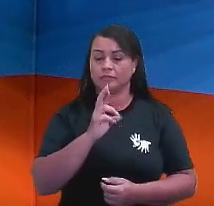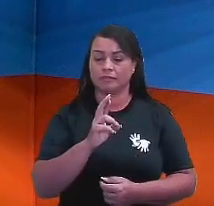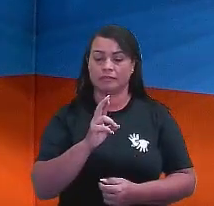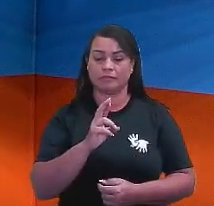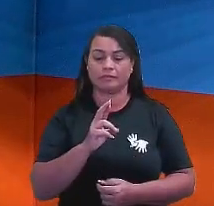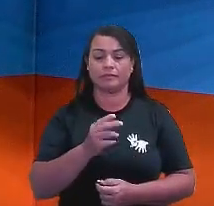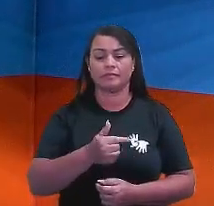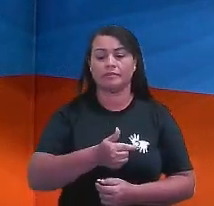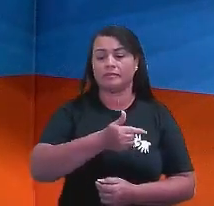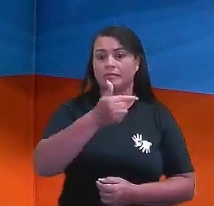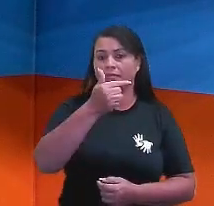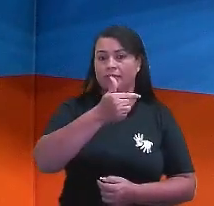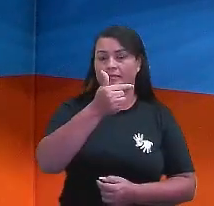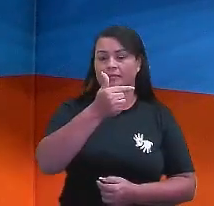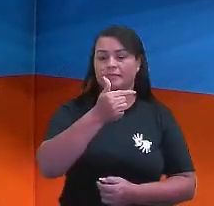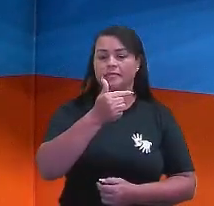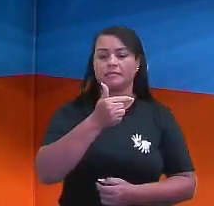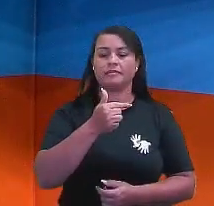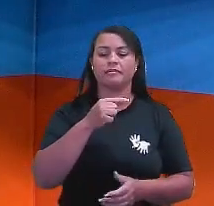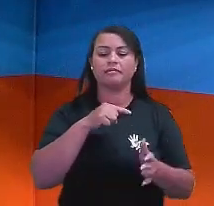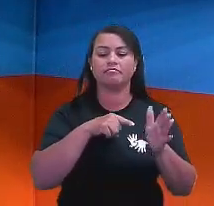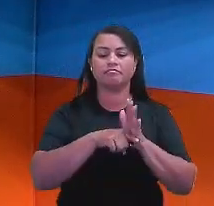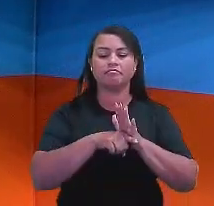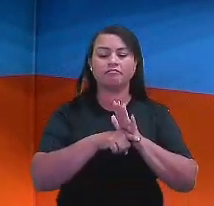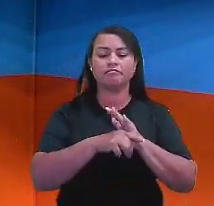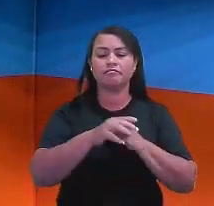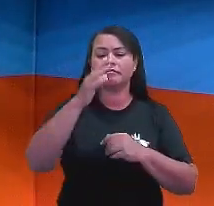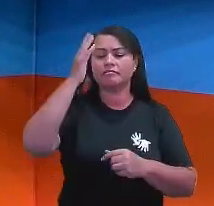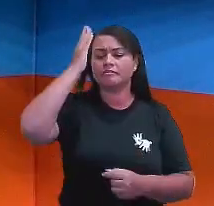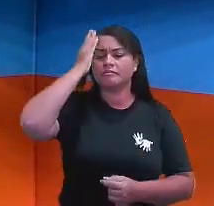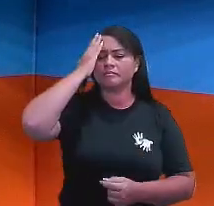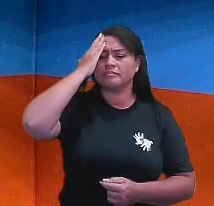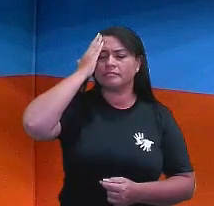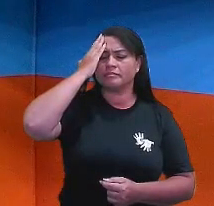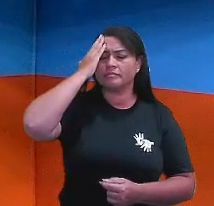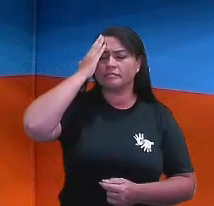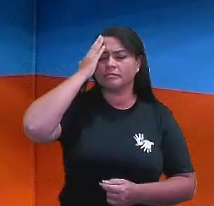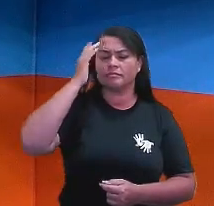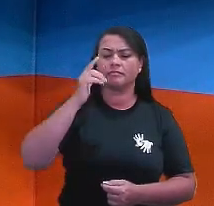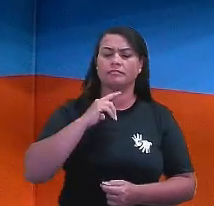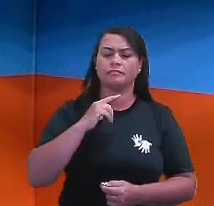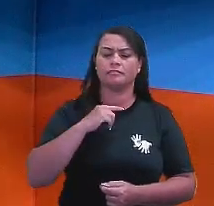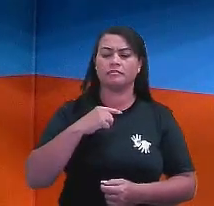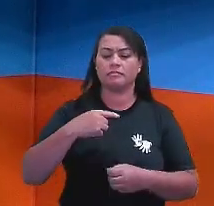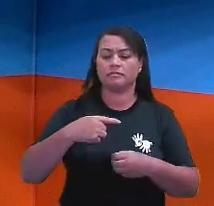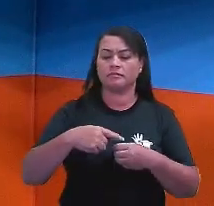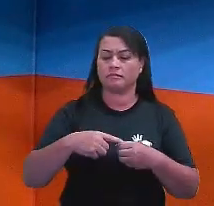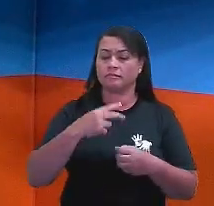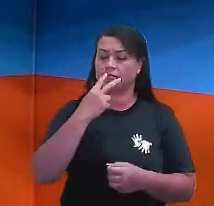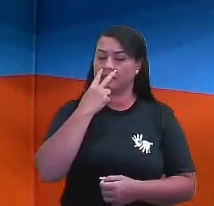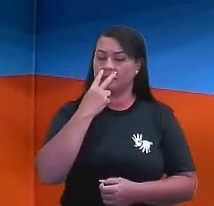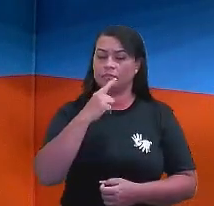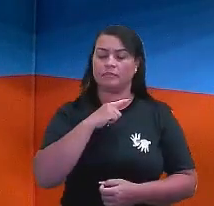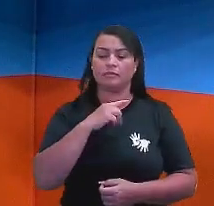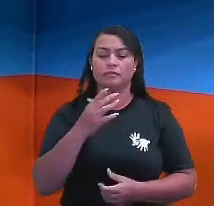a segunda questão. Sabendo que o município da Vitória de Santo Antão possui hoje